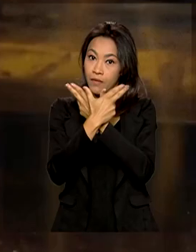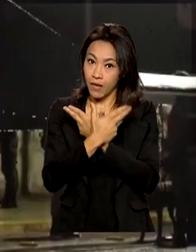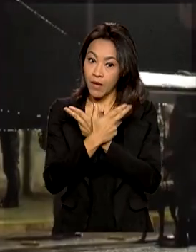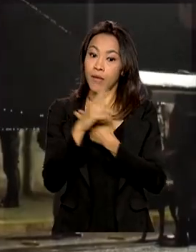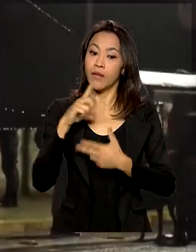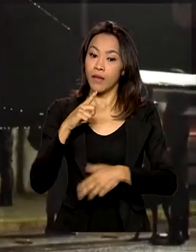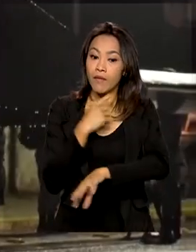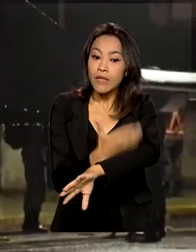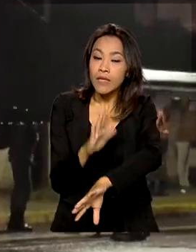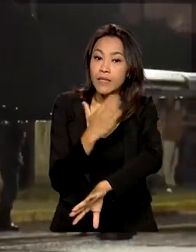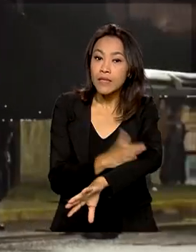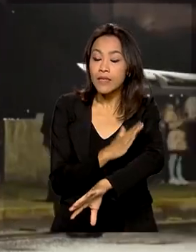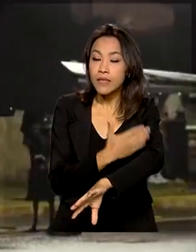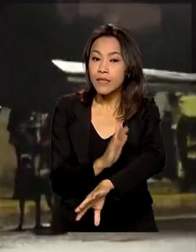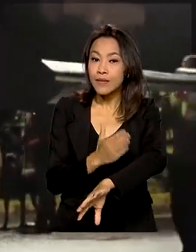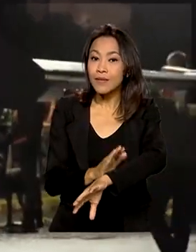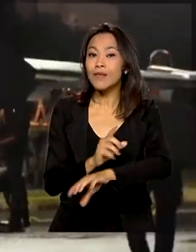realizaram treinamentos na Suécia